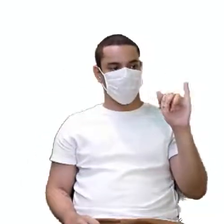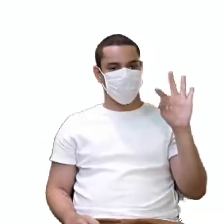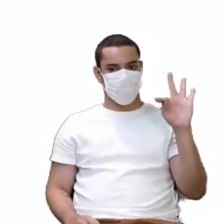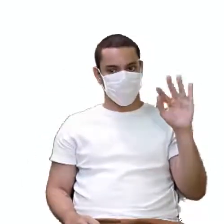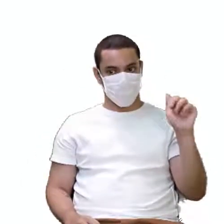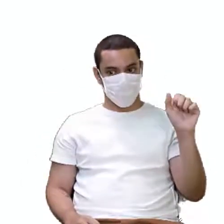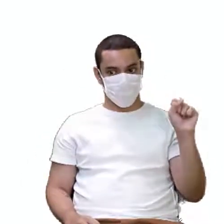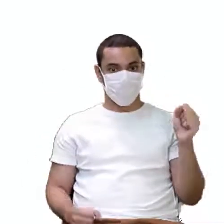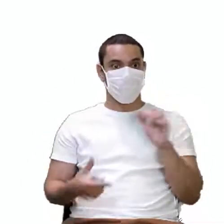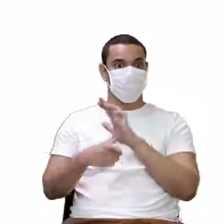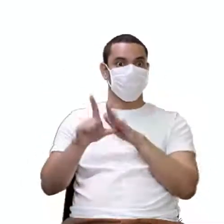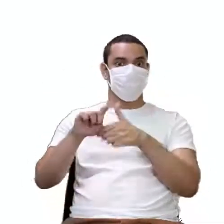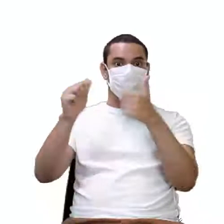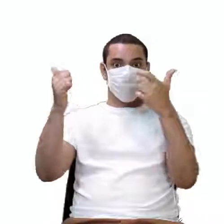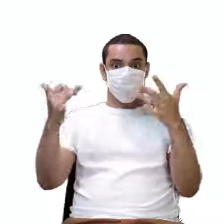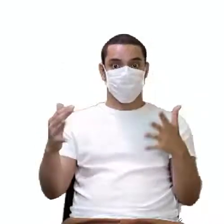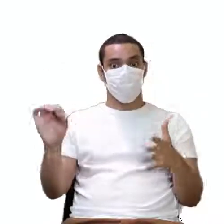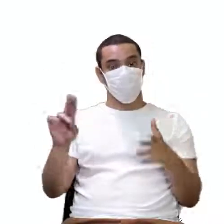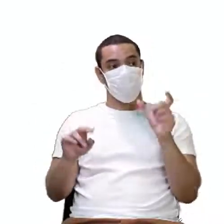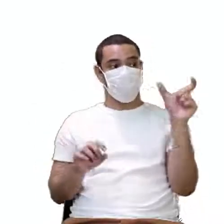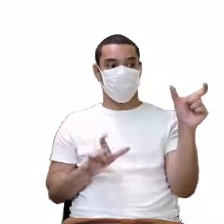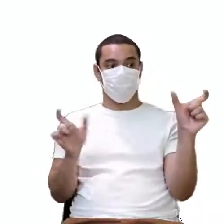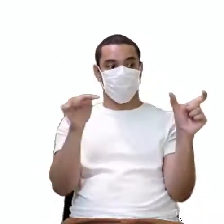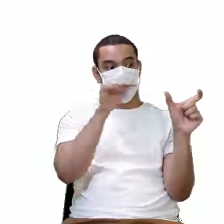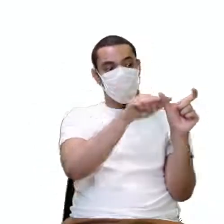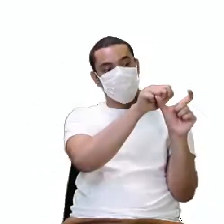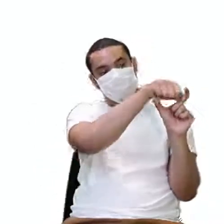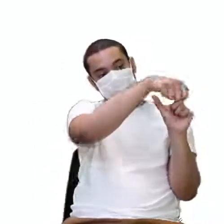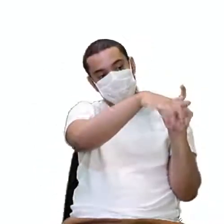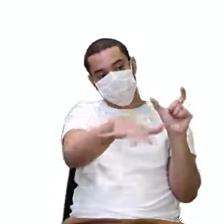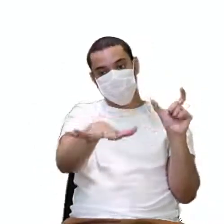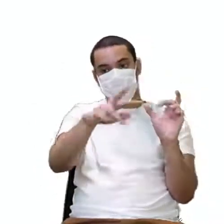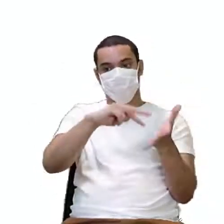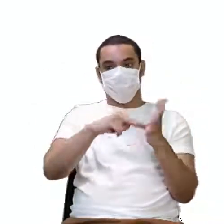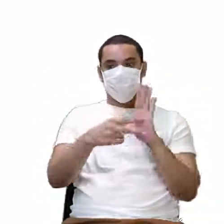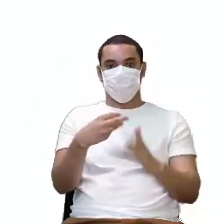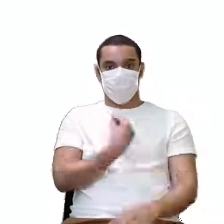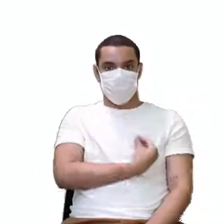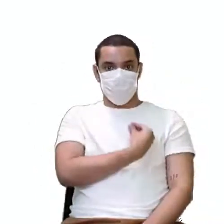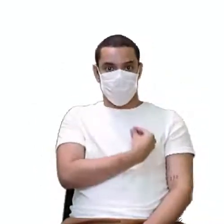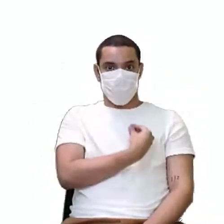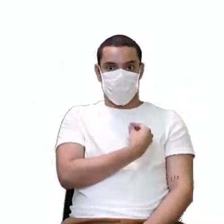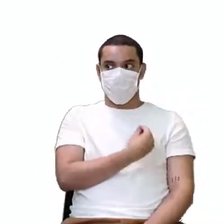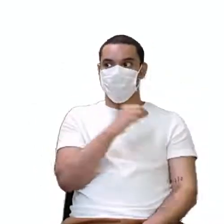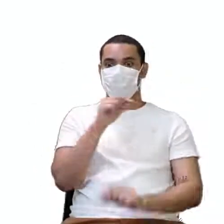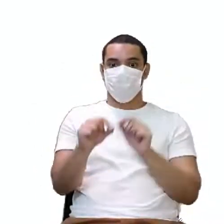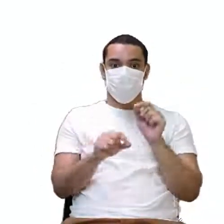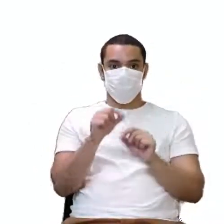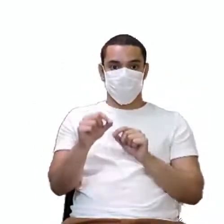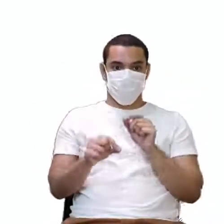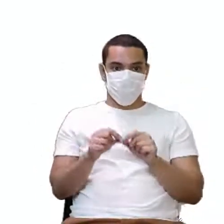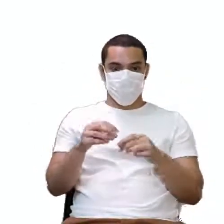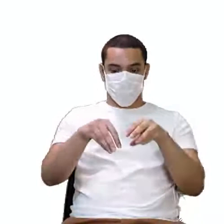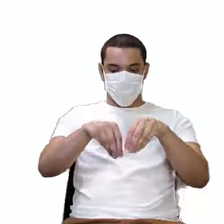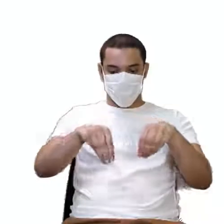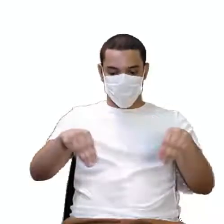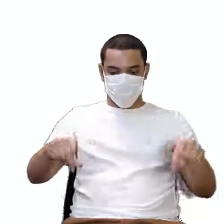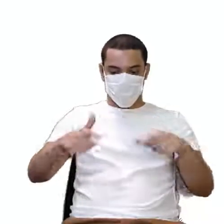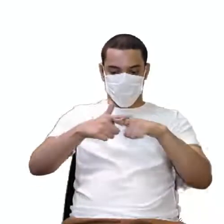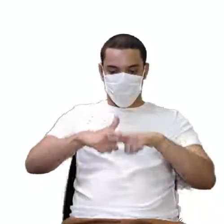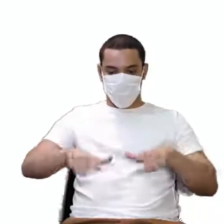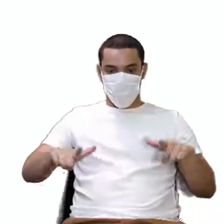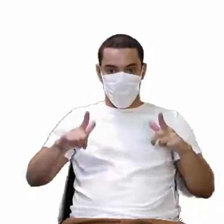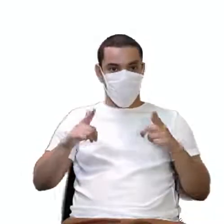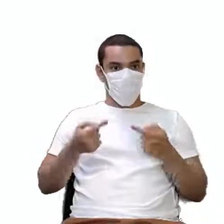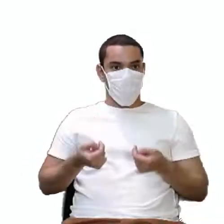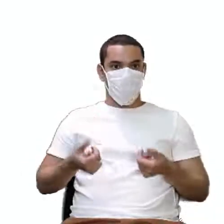Ou entre as pteridófitas e gimnospermas, onde você tem a presença de sementes nuas, estruturas, né,